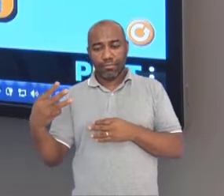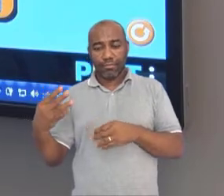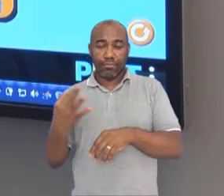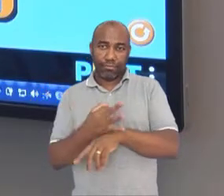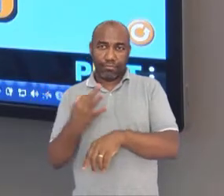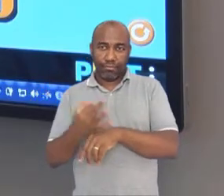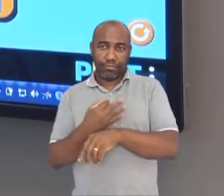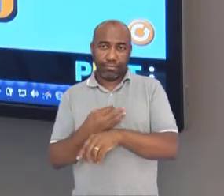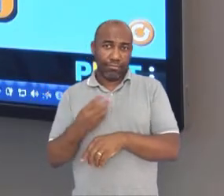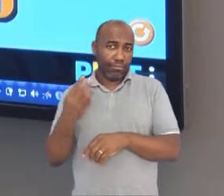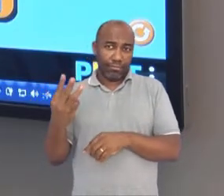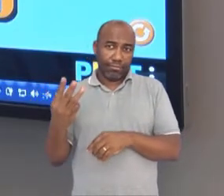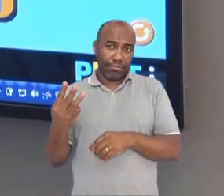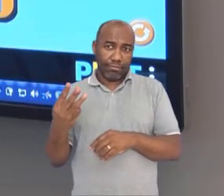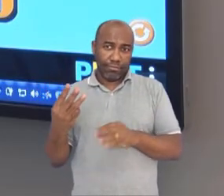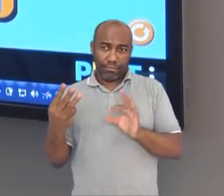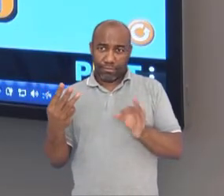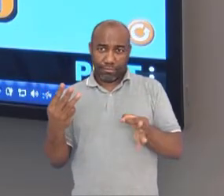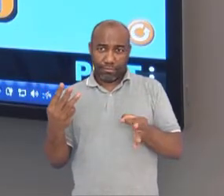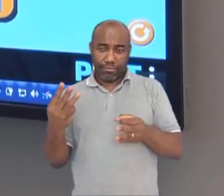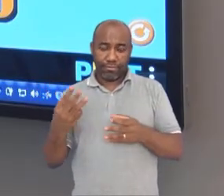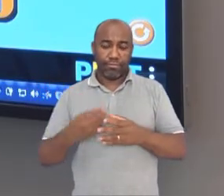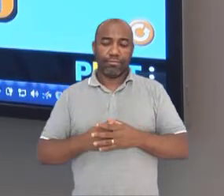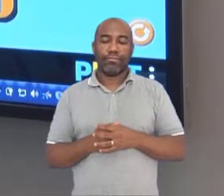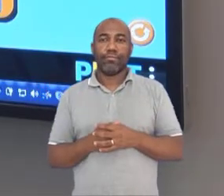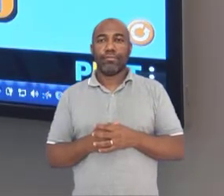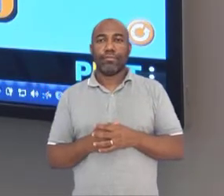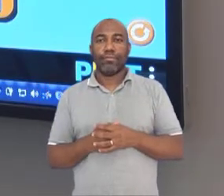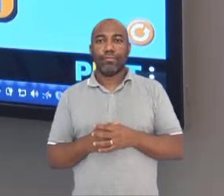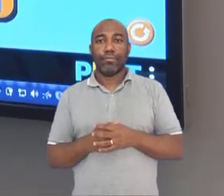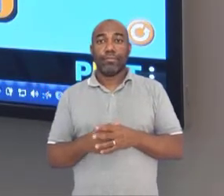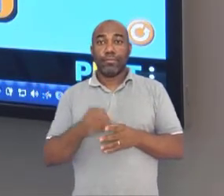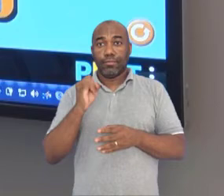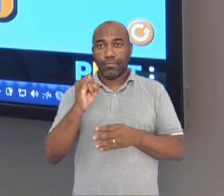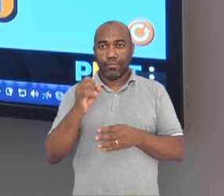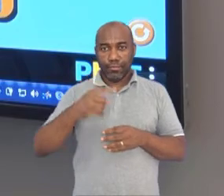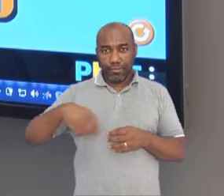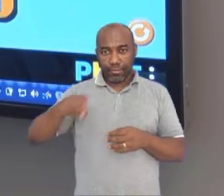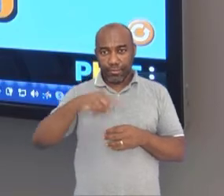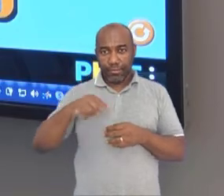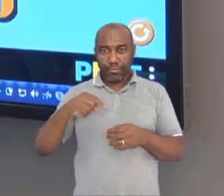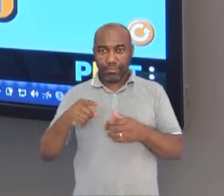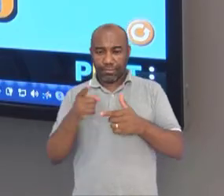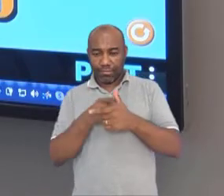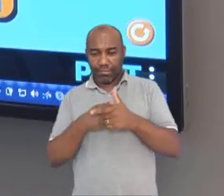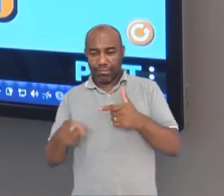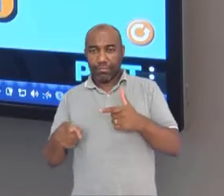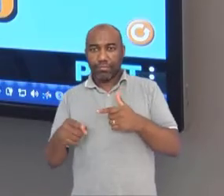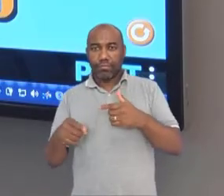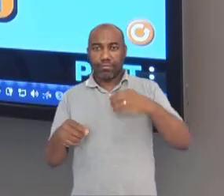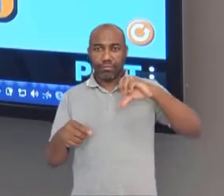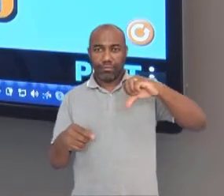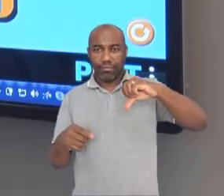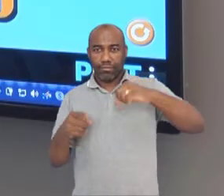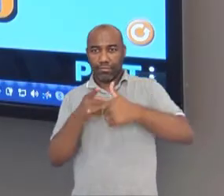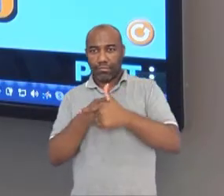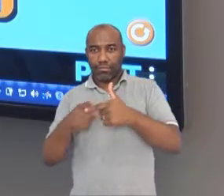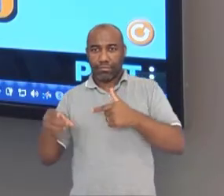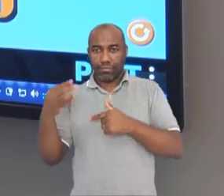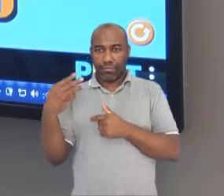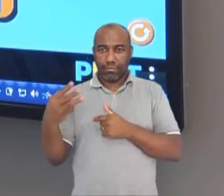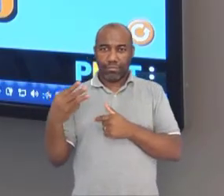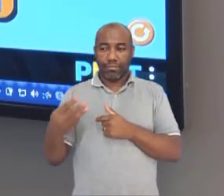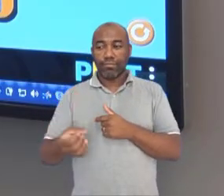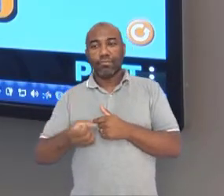3 ohms. 3 ohms. Se nós dividirmos 9 por 3, vai dar a intensidade de